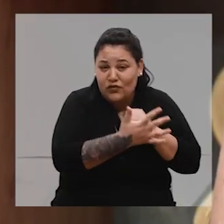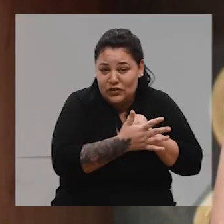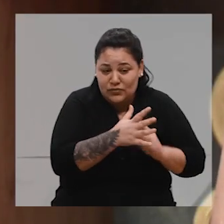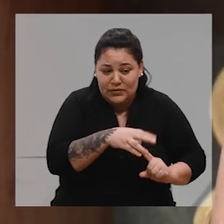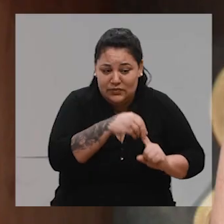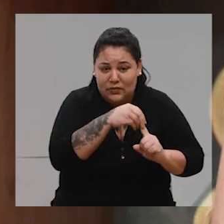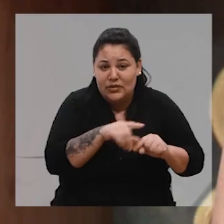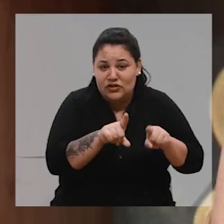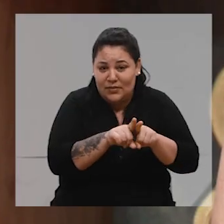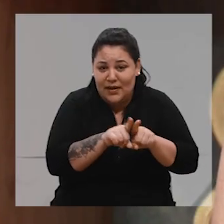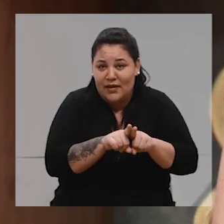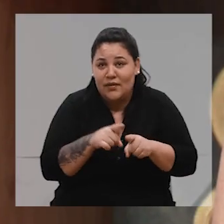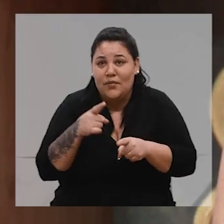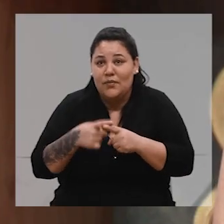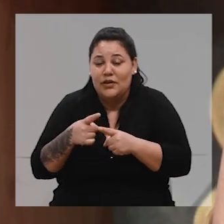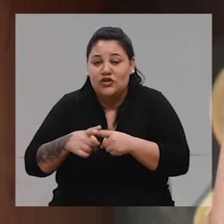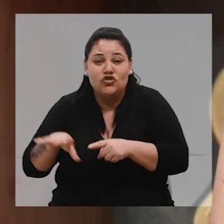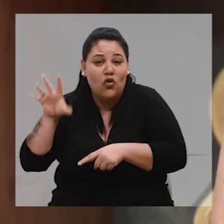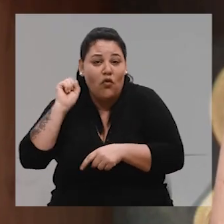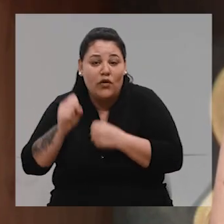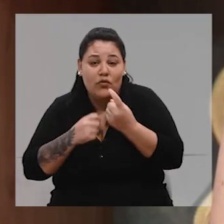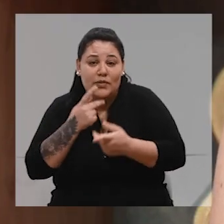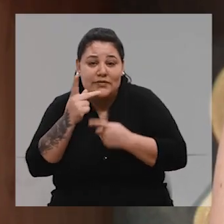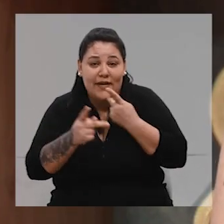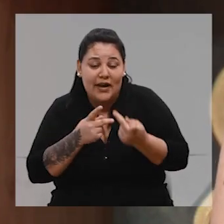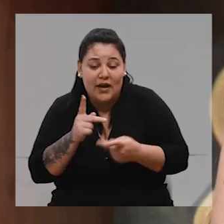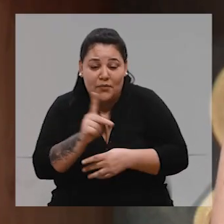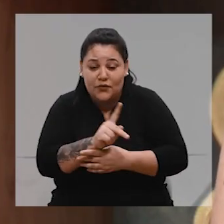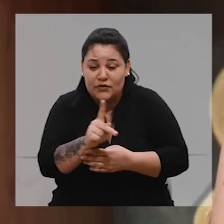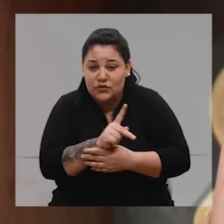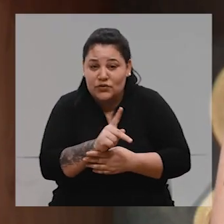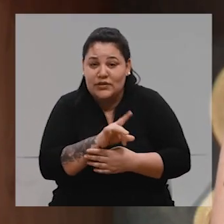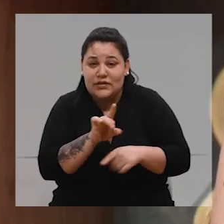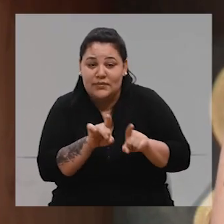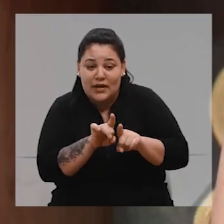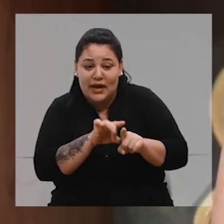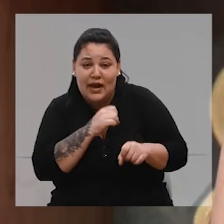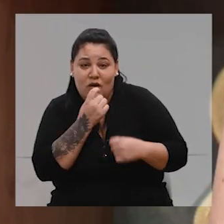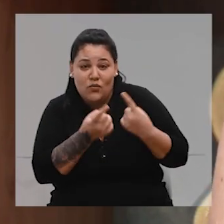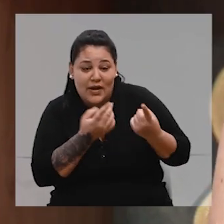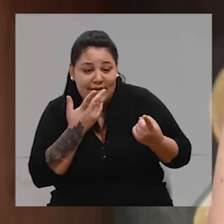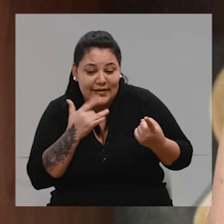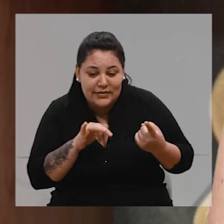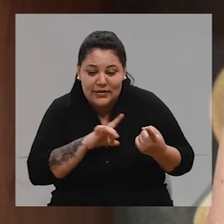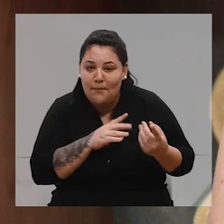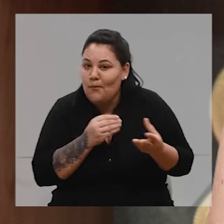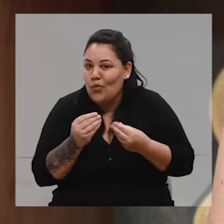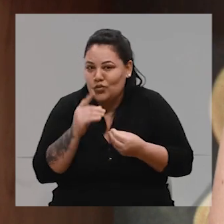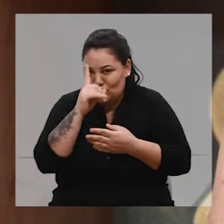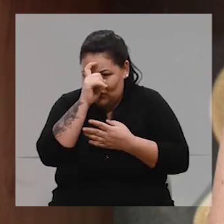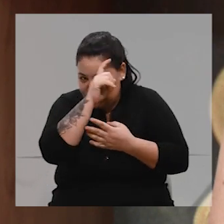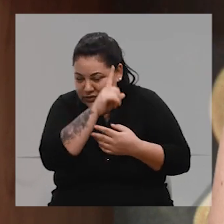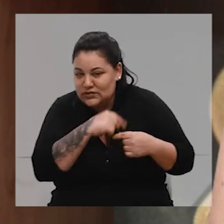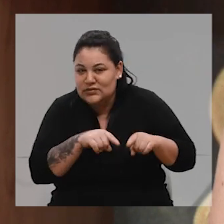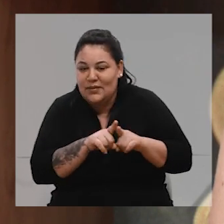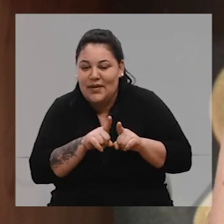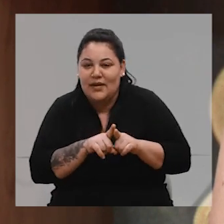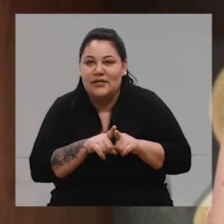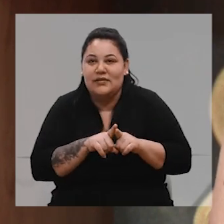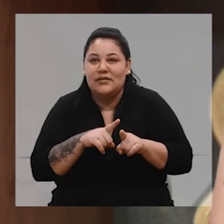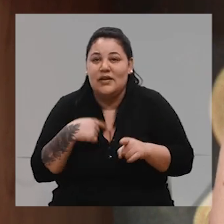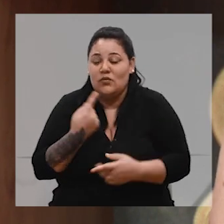gurizada agora, depois da pandemia principalmente, né, porque a gente ouve até os relatos das professoras de que algumas crianças ficaram com